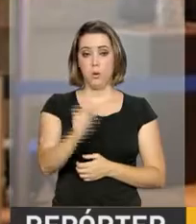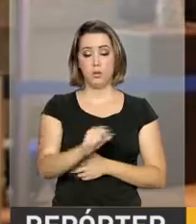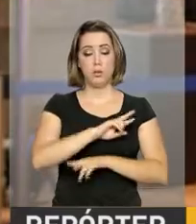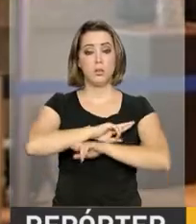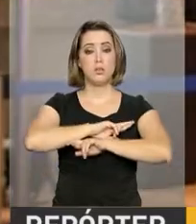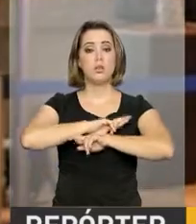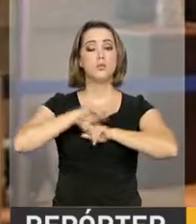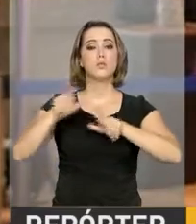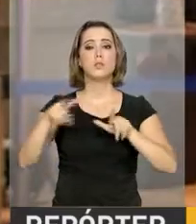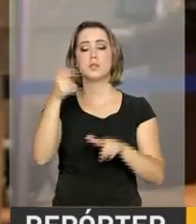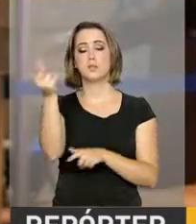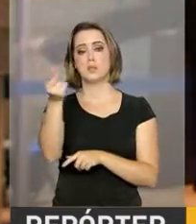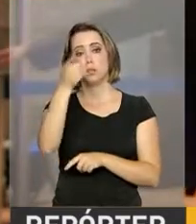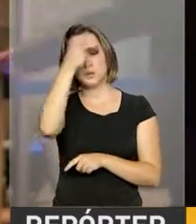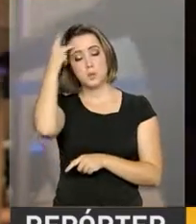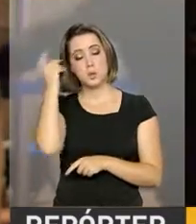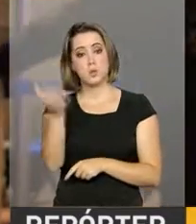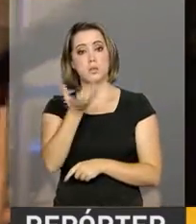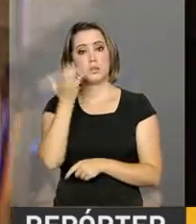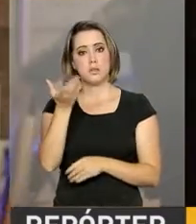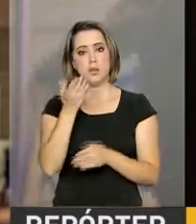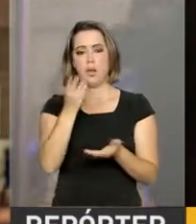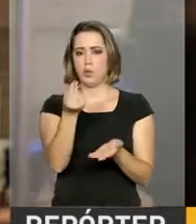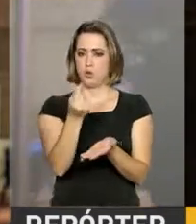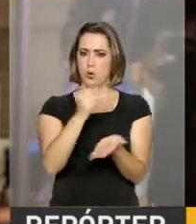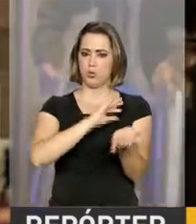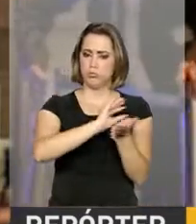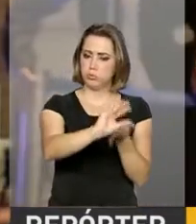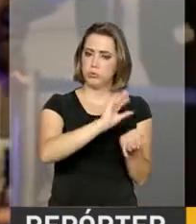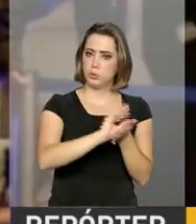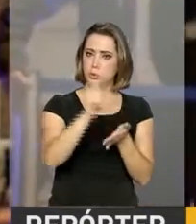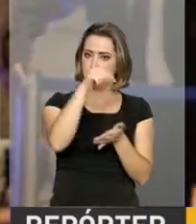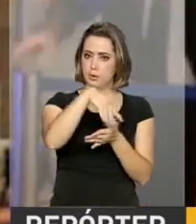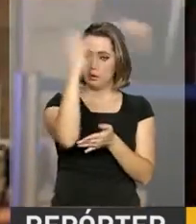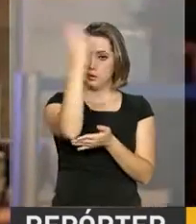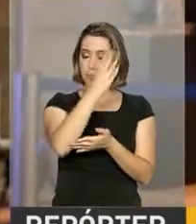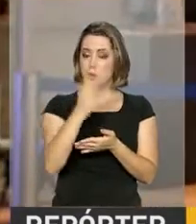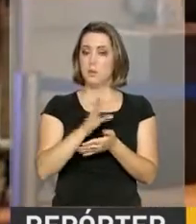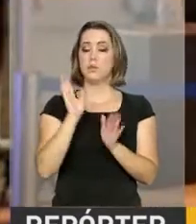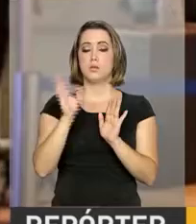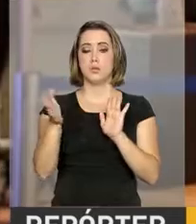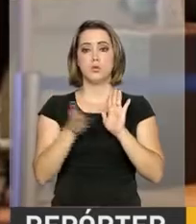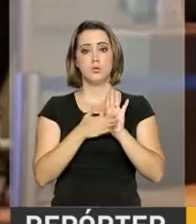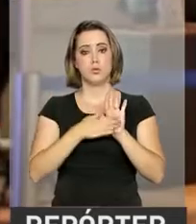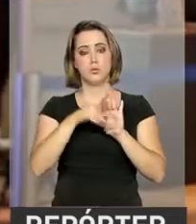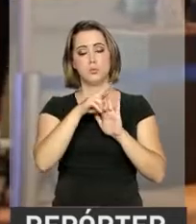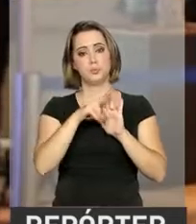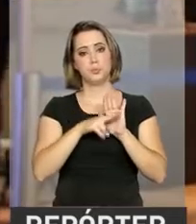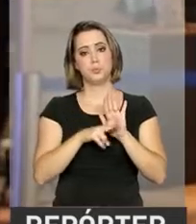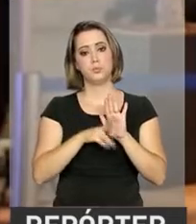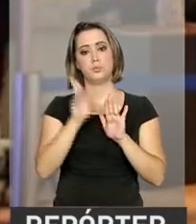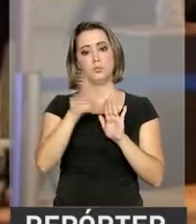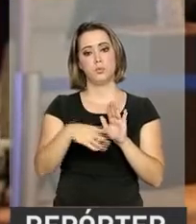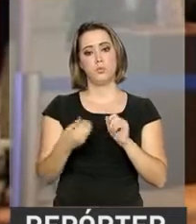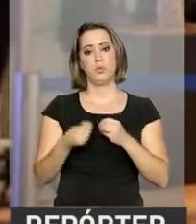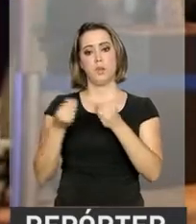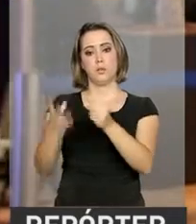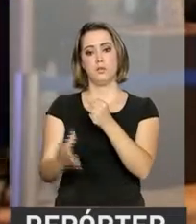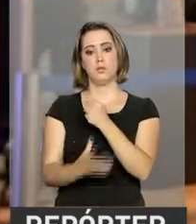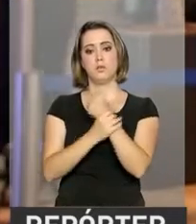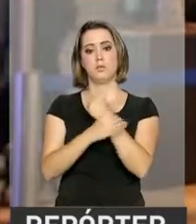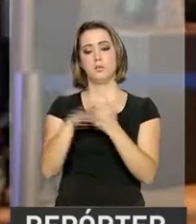investir aqui no Brasil. E as reformas apresentadas pelo governo federal, algumas já aprovadas, têm dado mais segurança